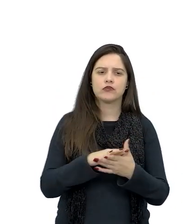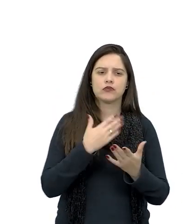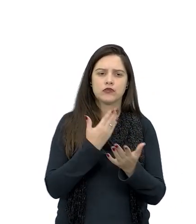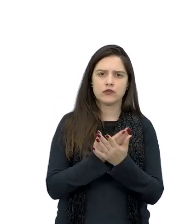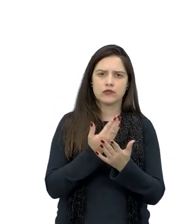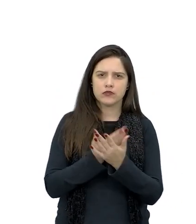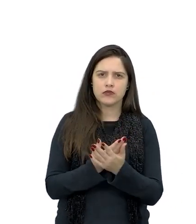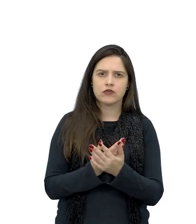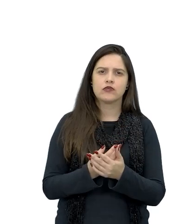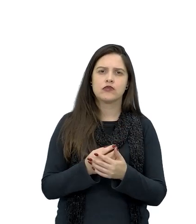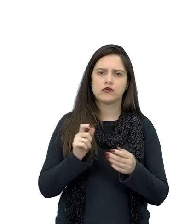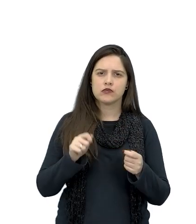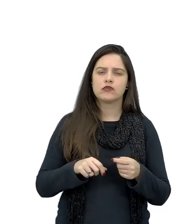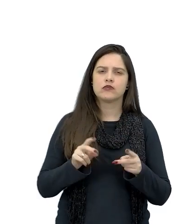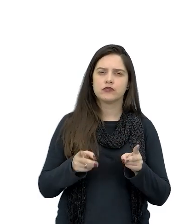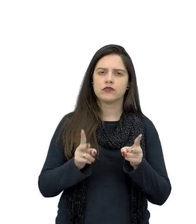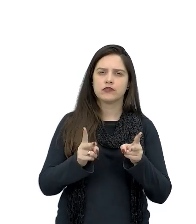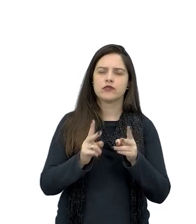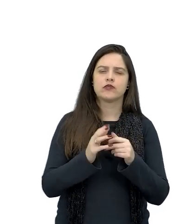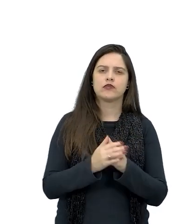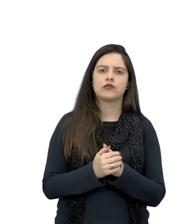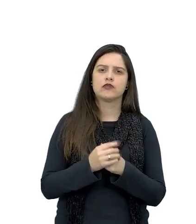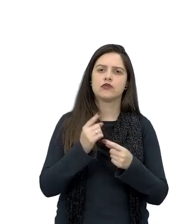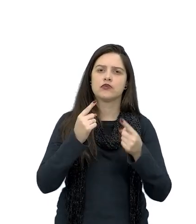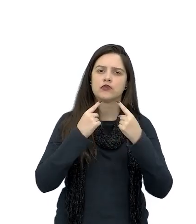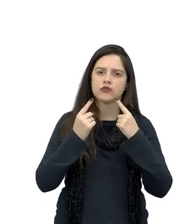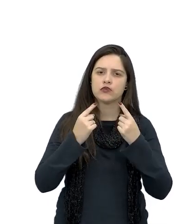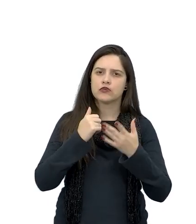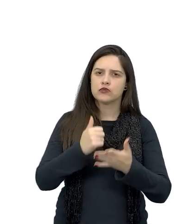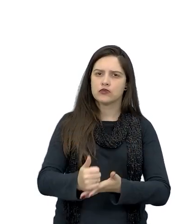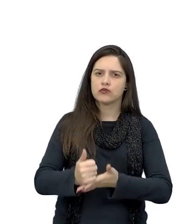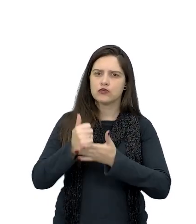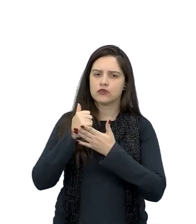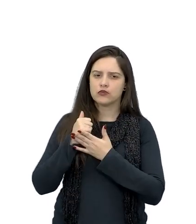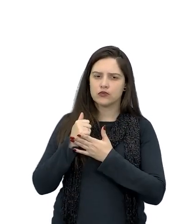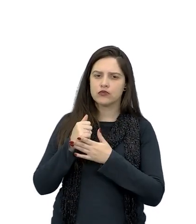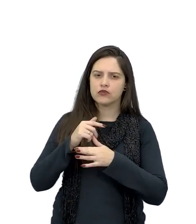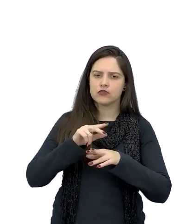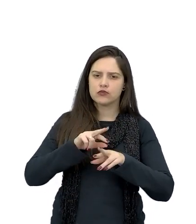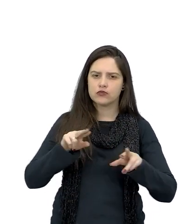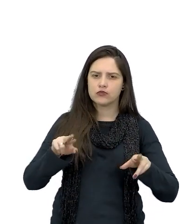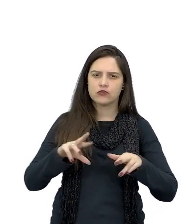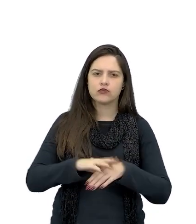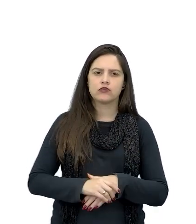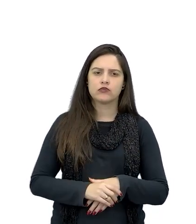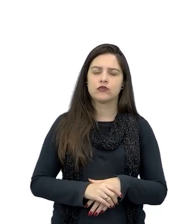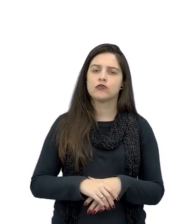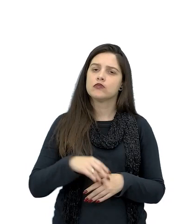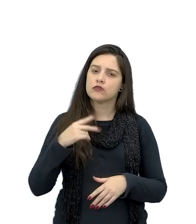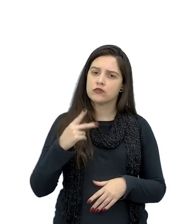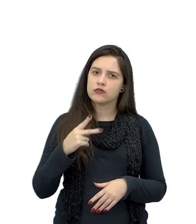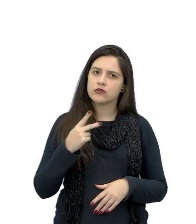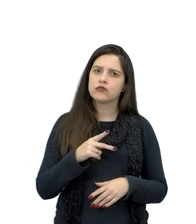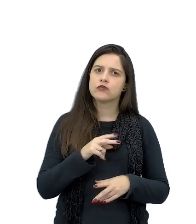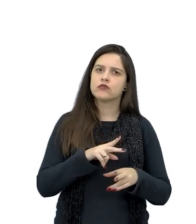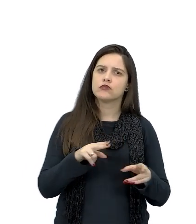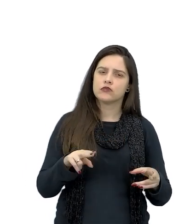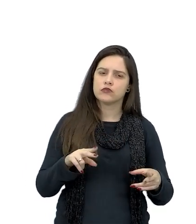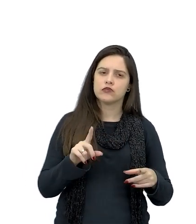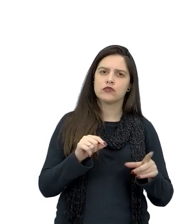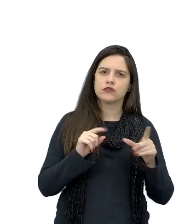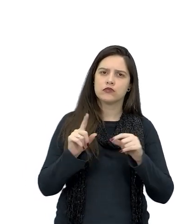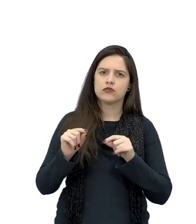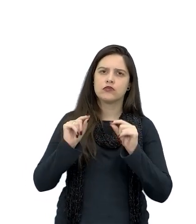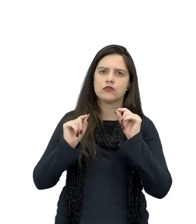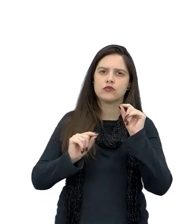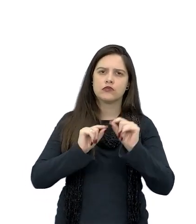da sequência didática 7, a fim de discutir os procedimentos didáticos necessários à sua realização. O